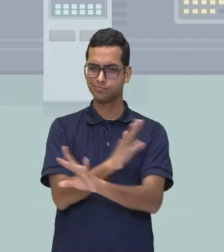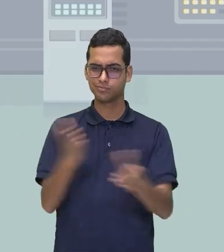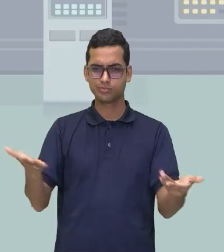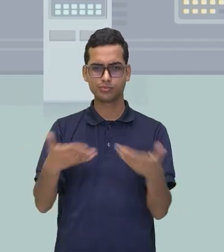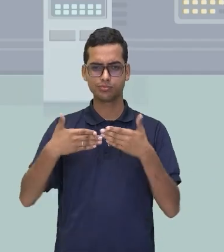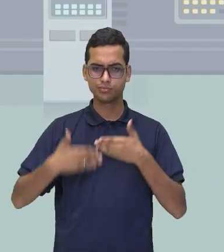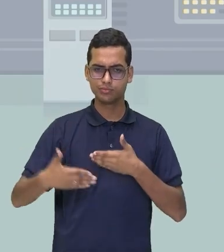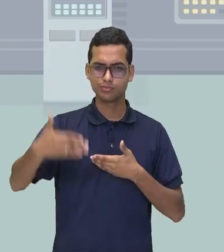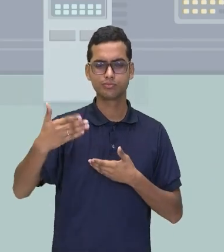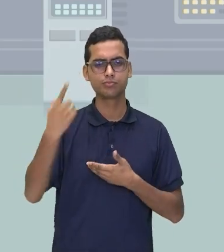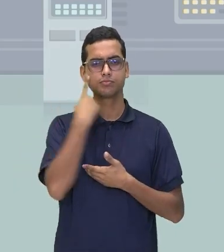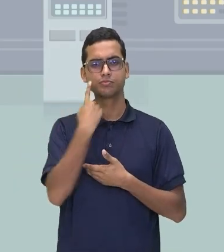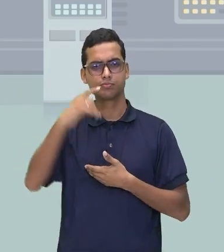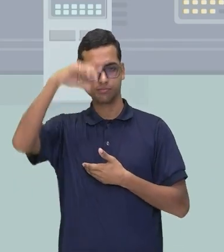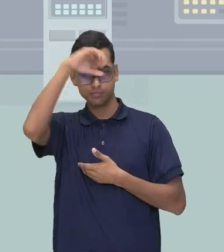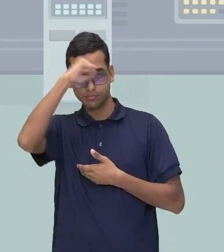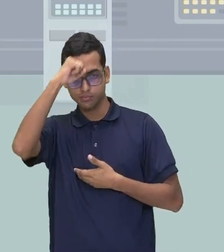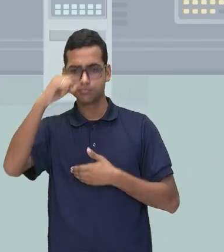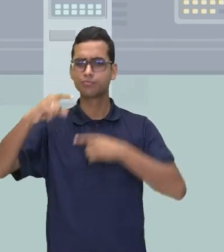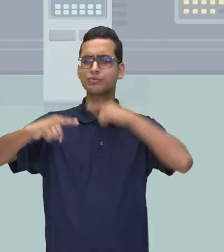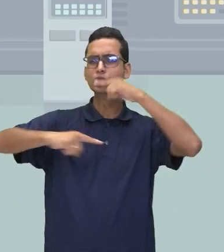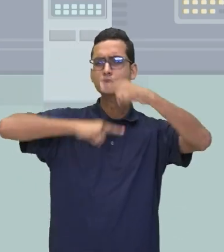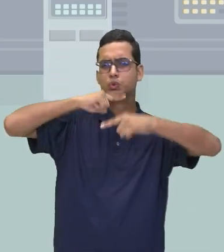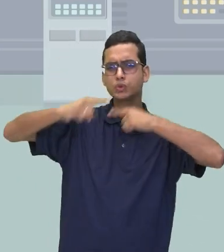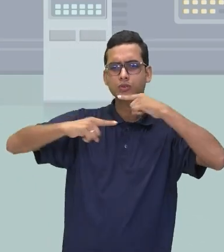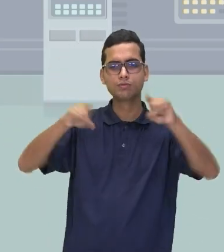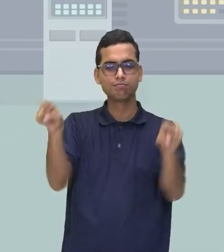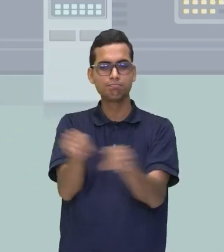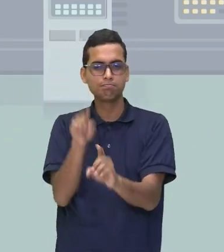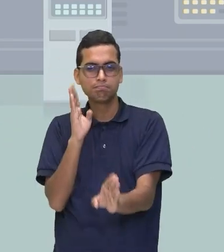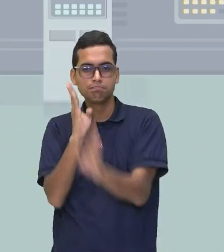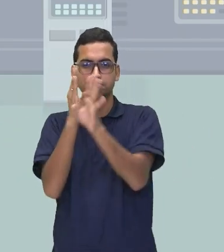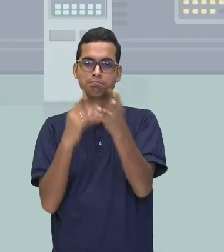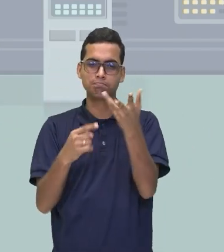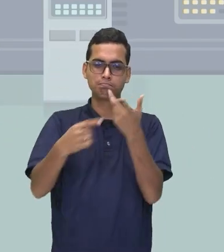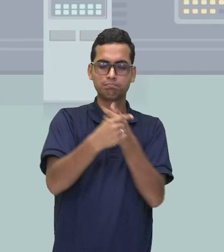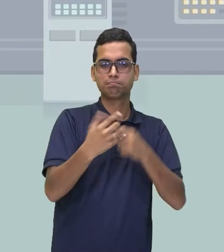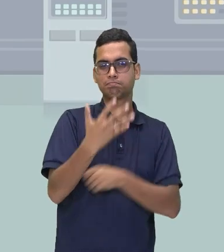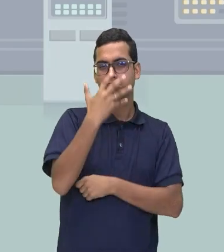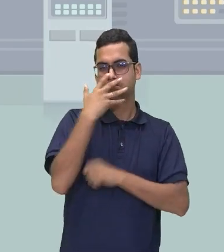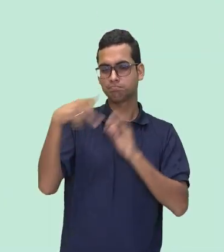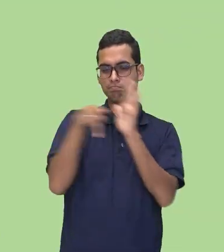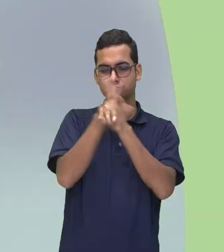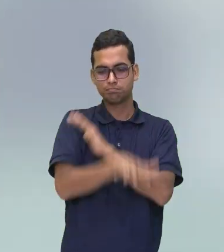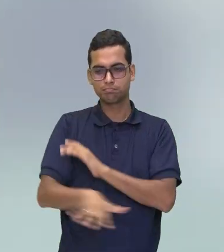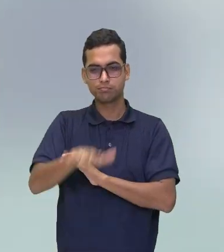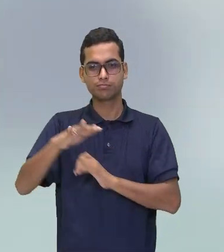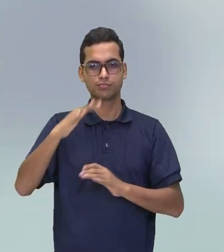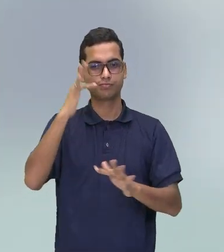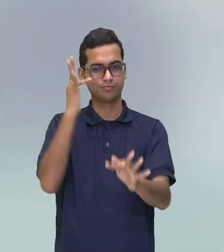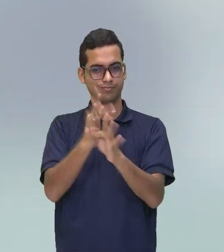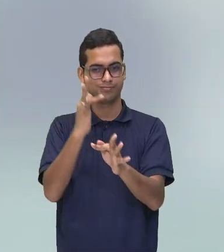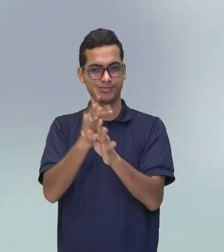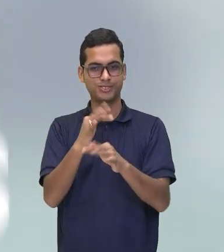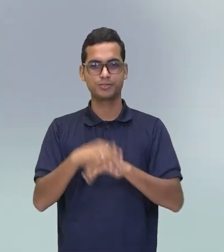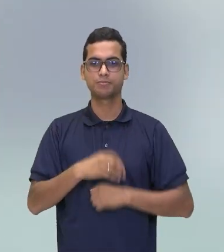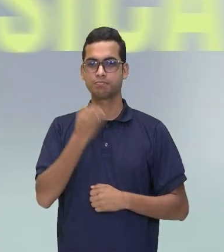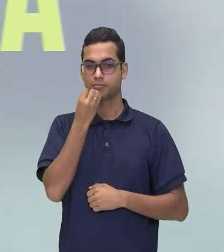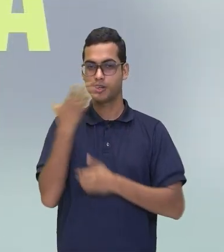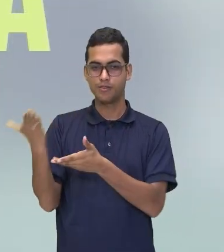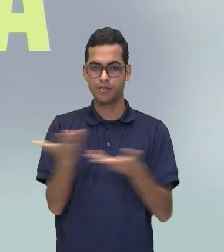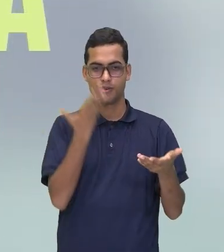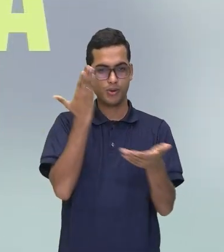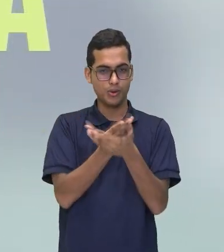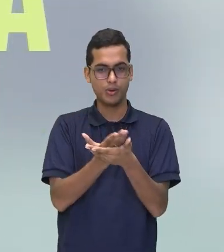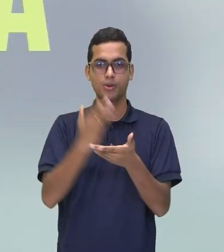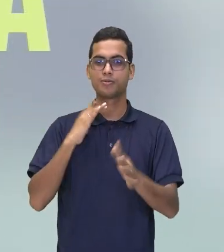para explorar, questionar e descobrir o incrível mundo da física. Bem-vindos à aula